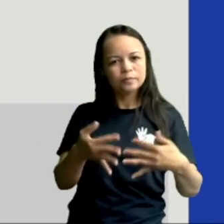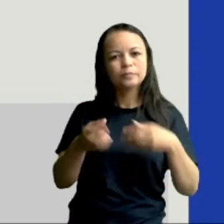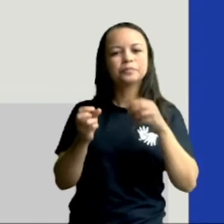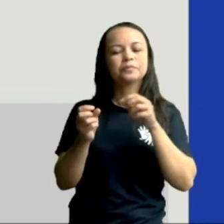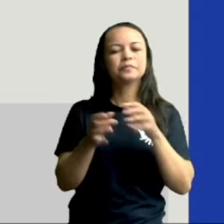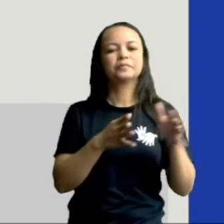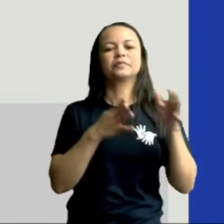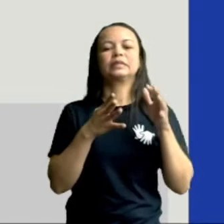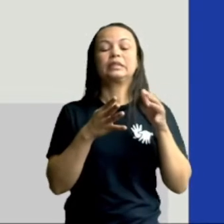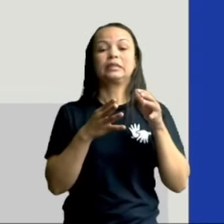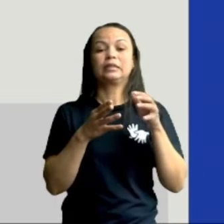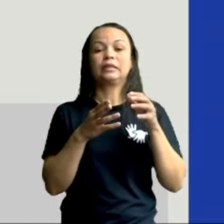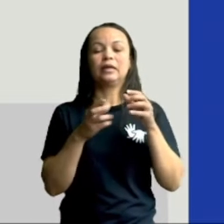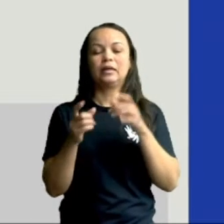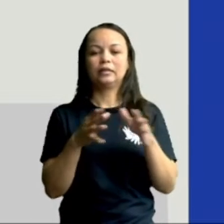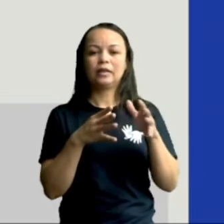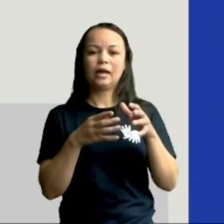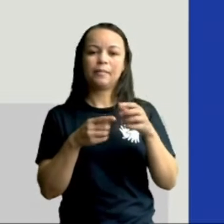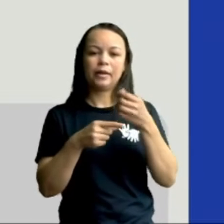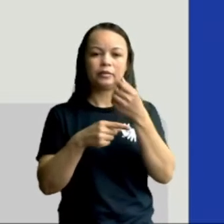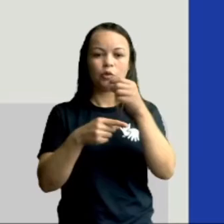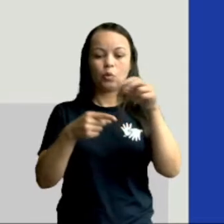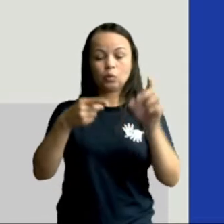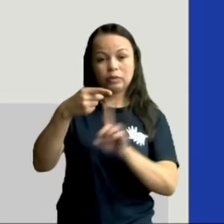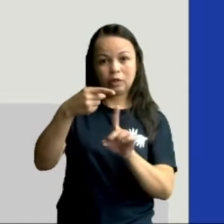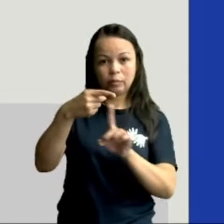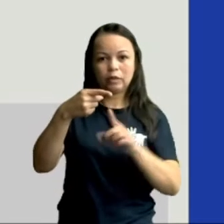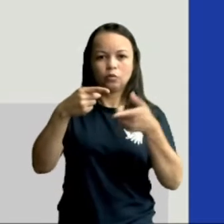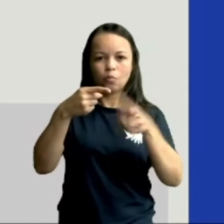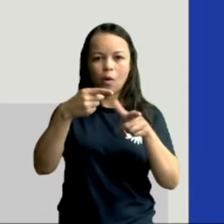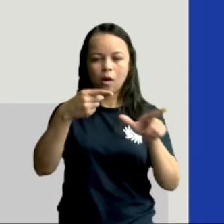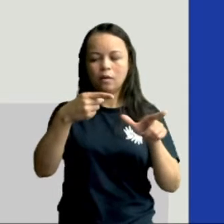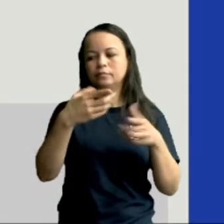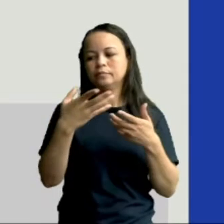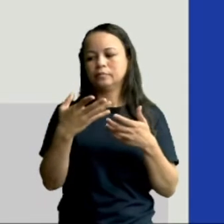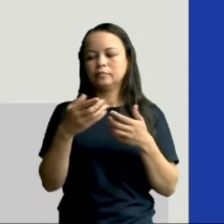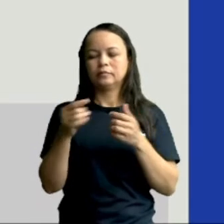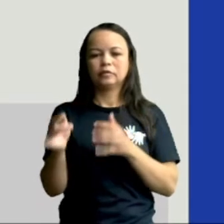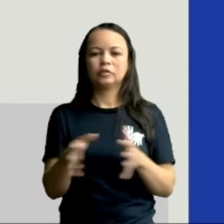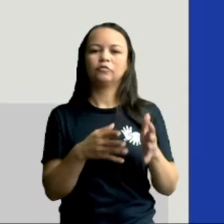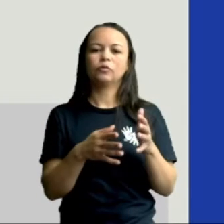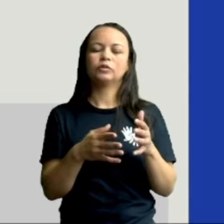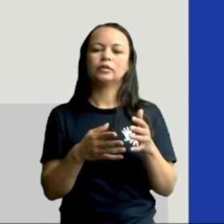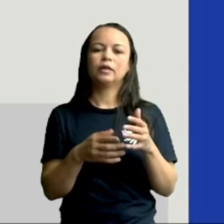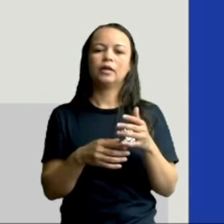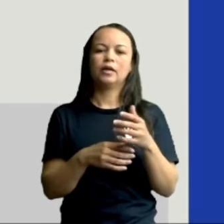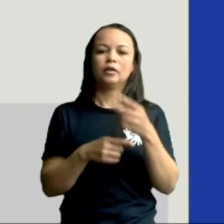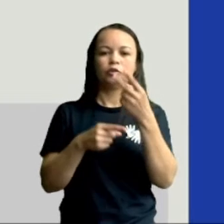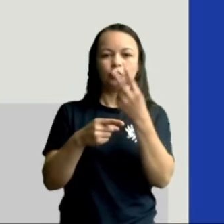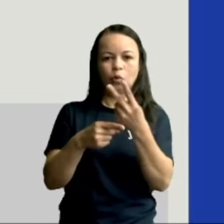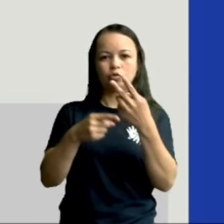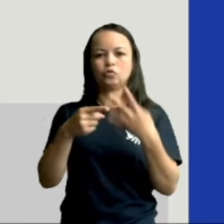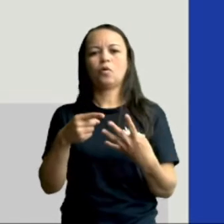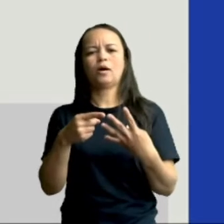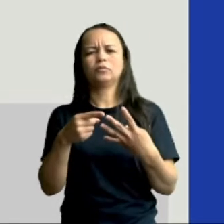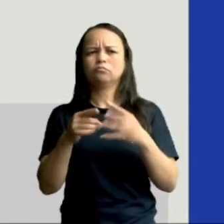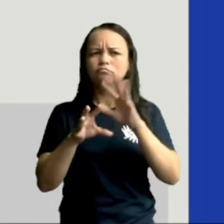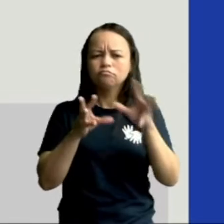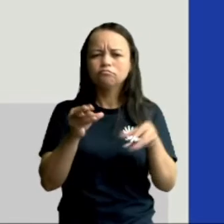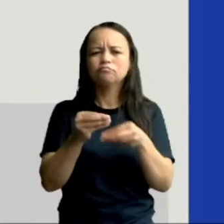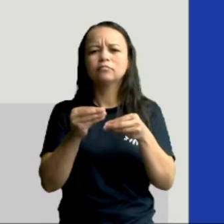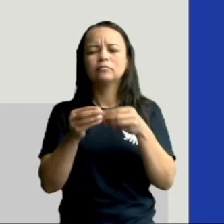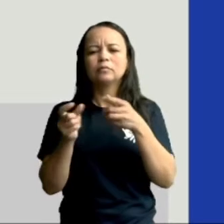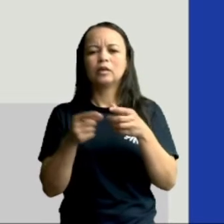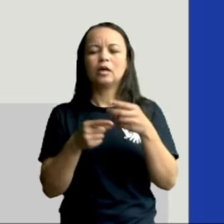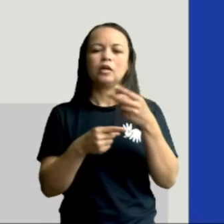1/4, repete o denominador, aí eu sei que tem 2 pedacinhos desse aí, vão ser 2/4. Mas aí simplifica,